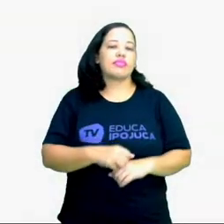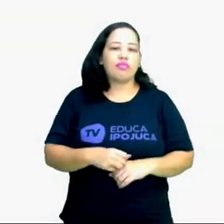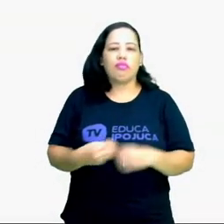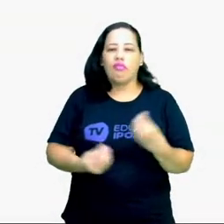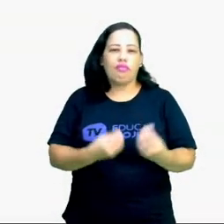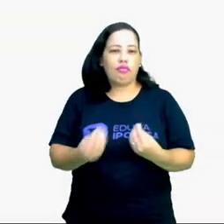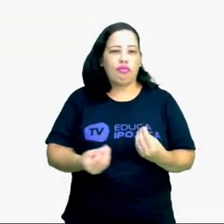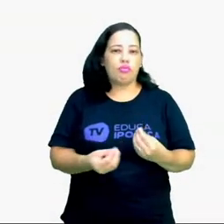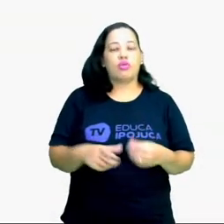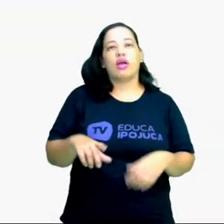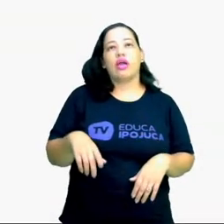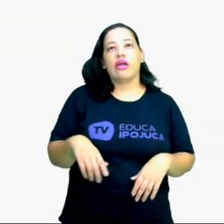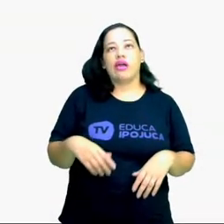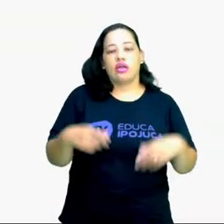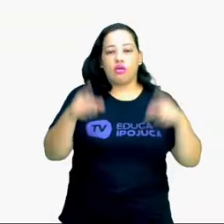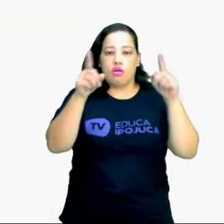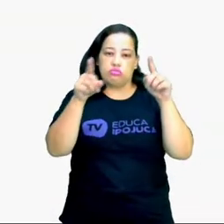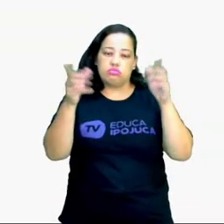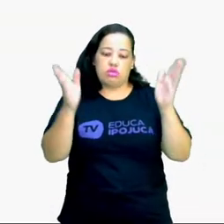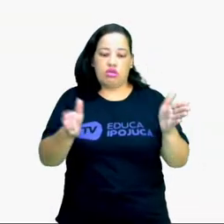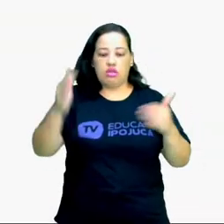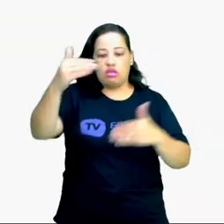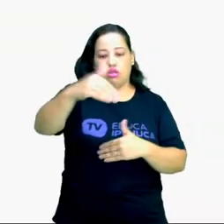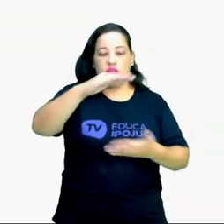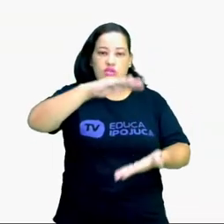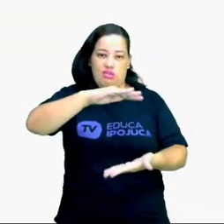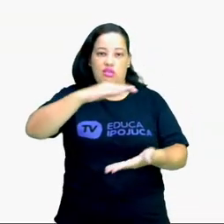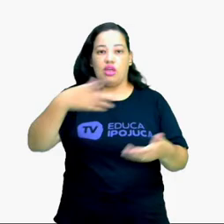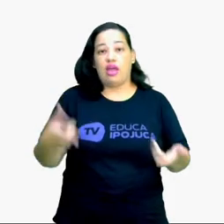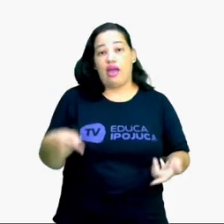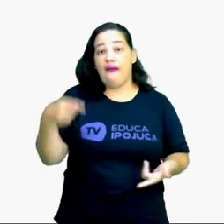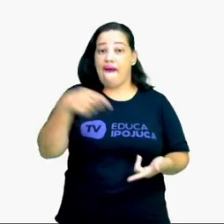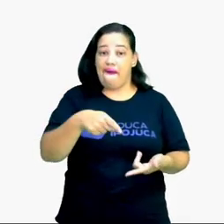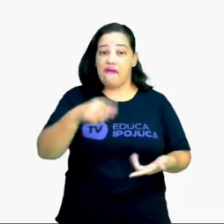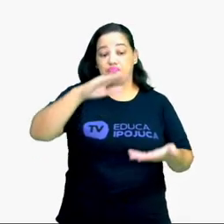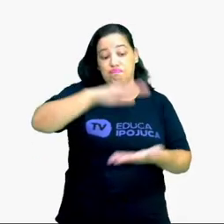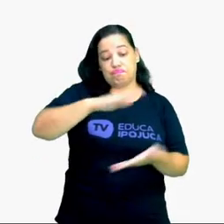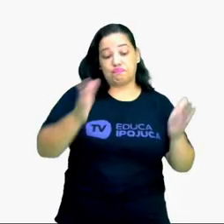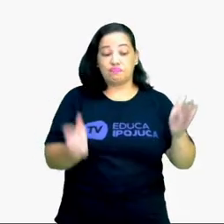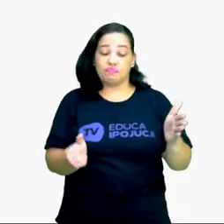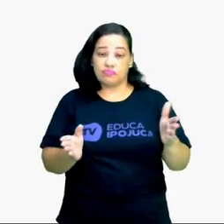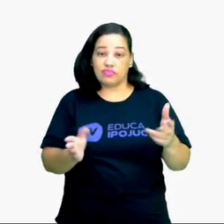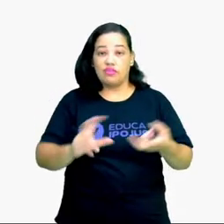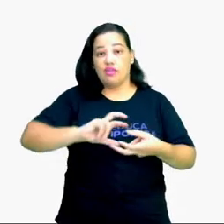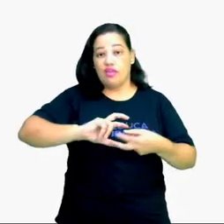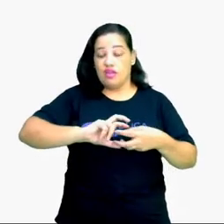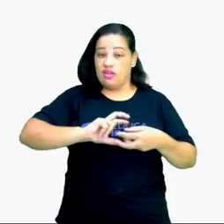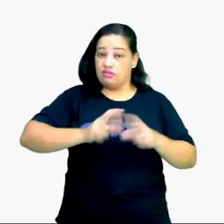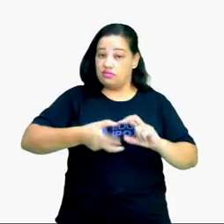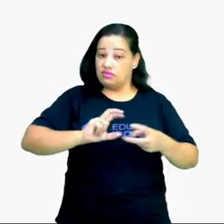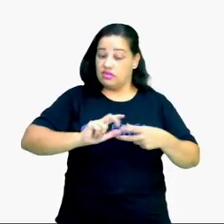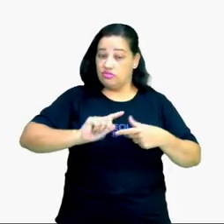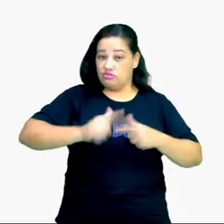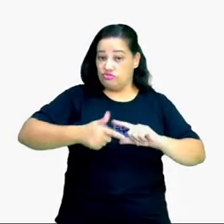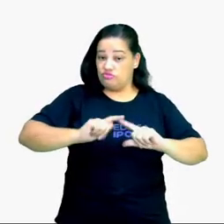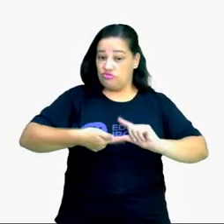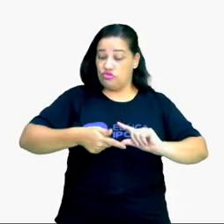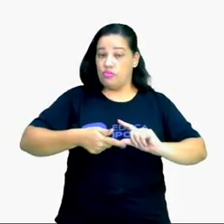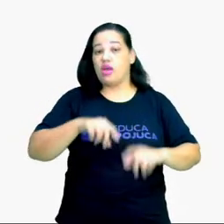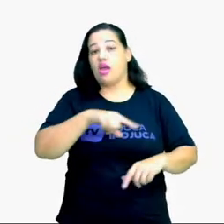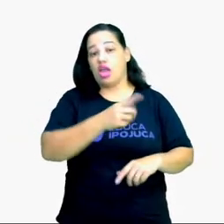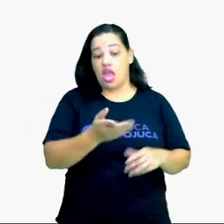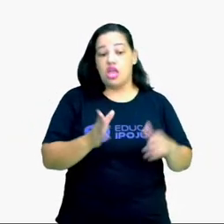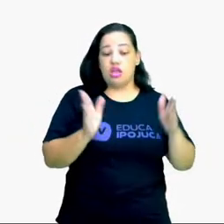Um cubo é como um dado. Um dado é um cubo. É uma figura geométrica que tem todos